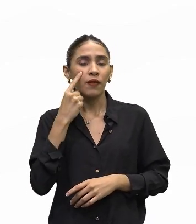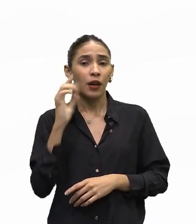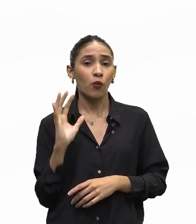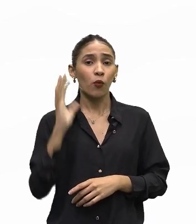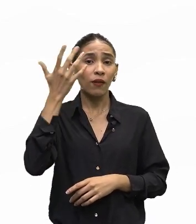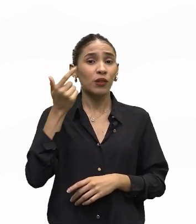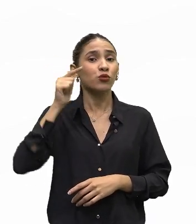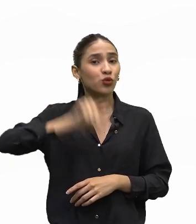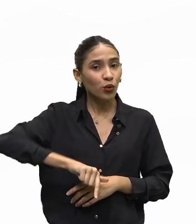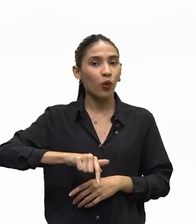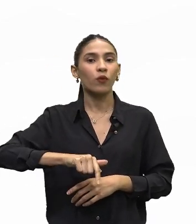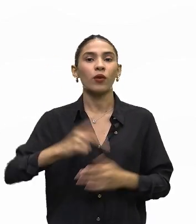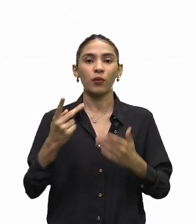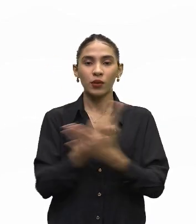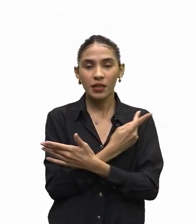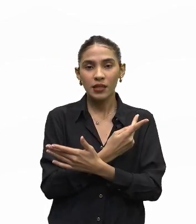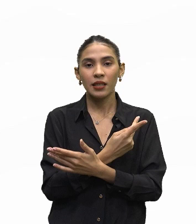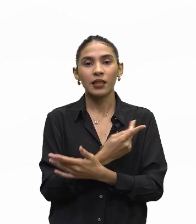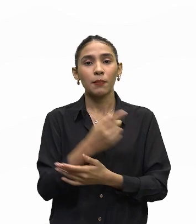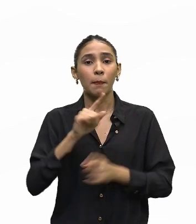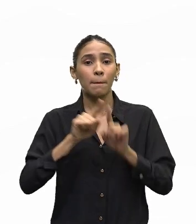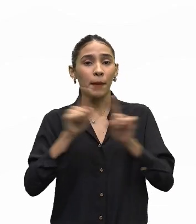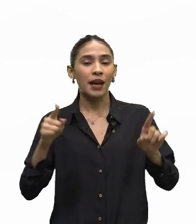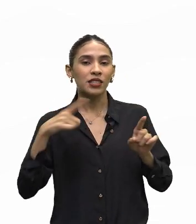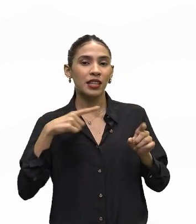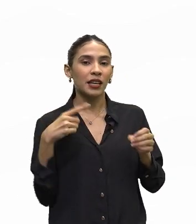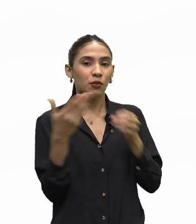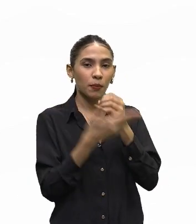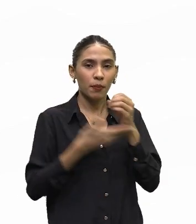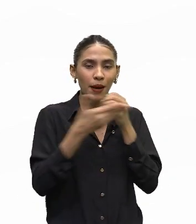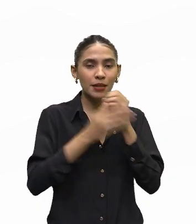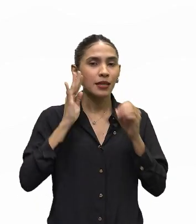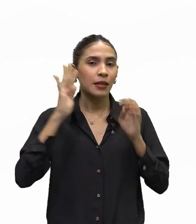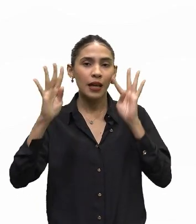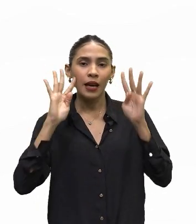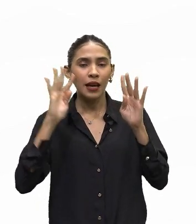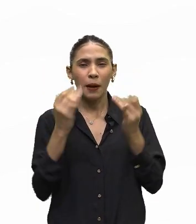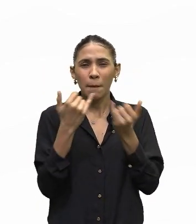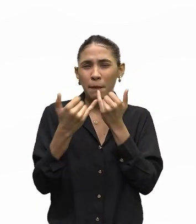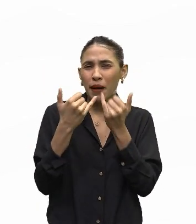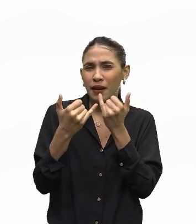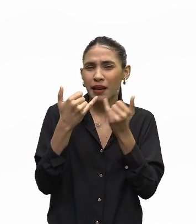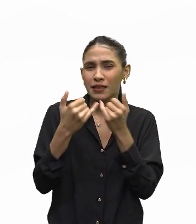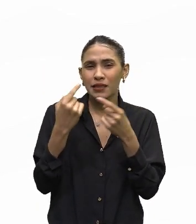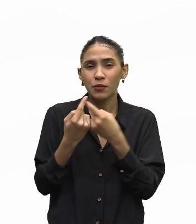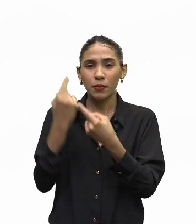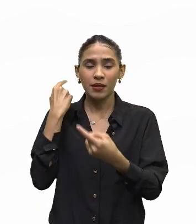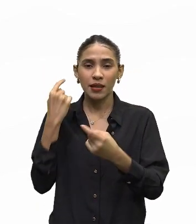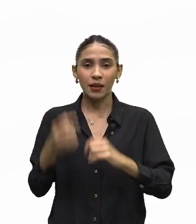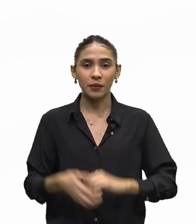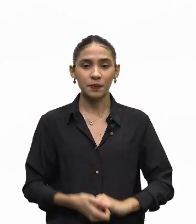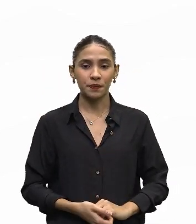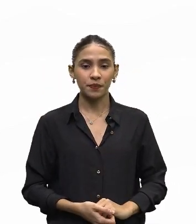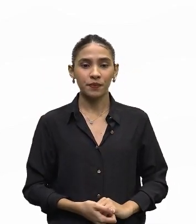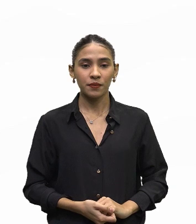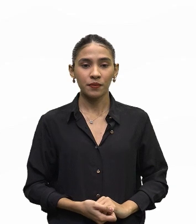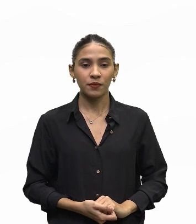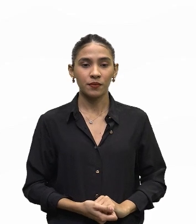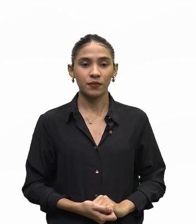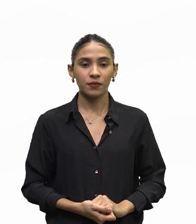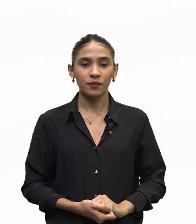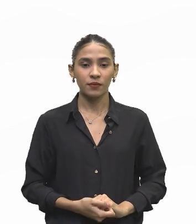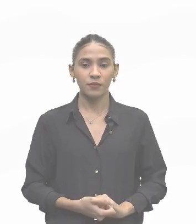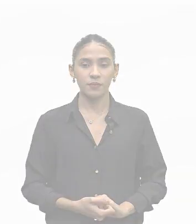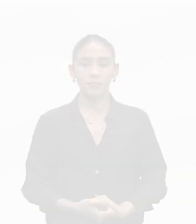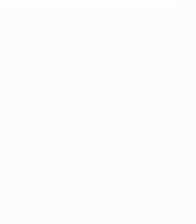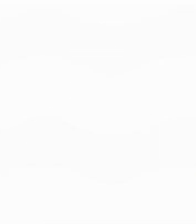acontecer novamente, apenas com base na lembrança de algum evento similar do passado. Então, quando a gente